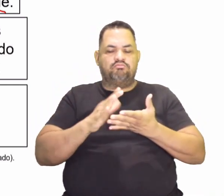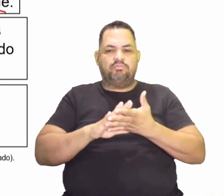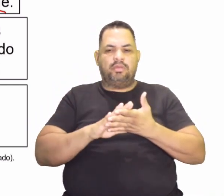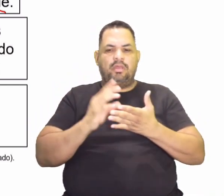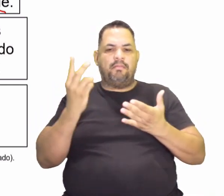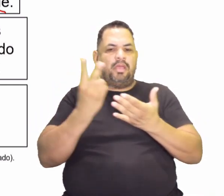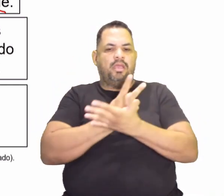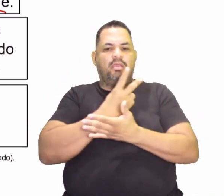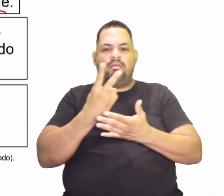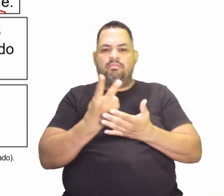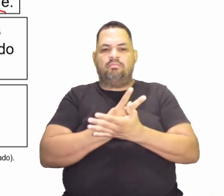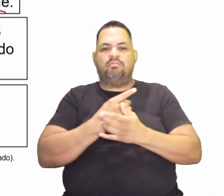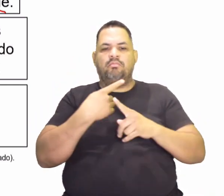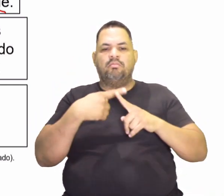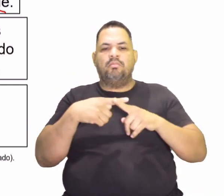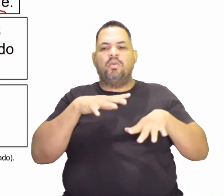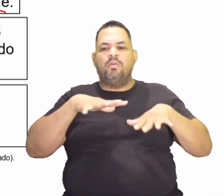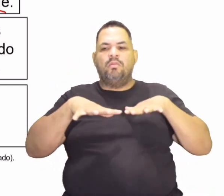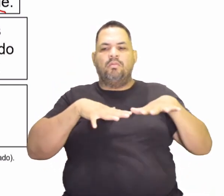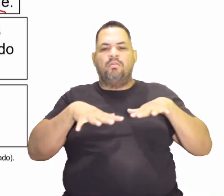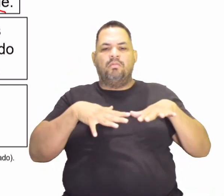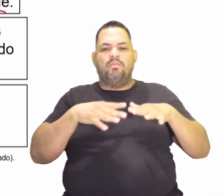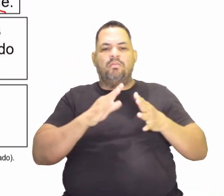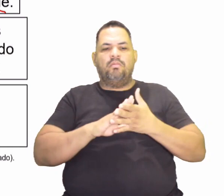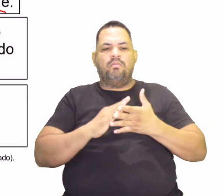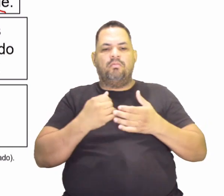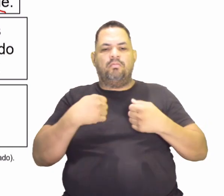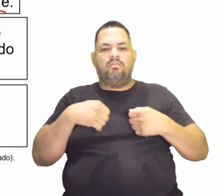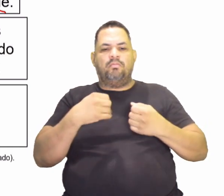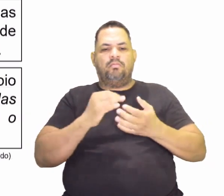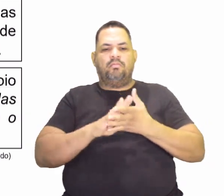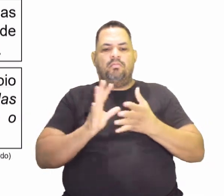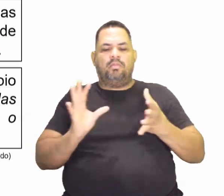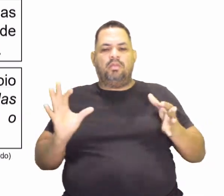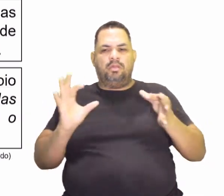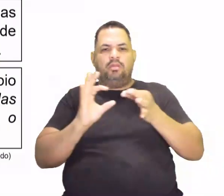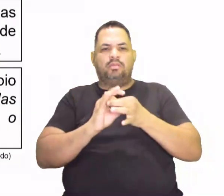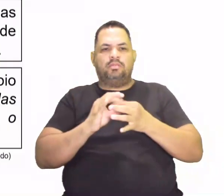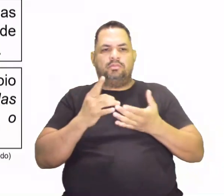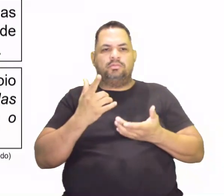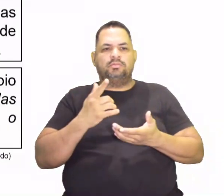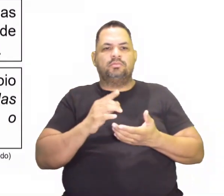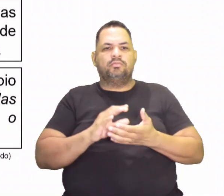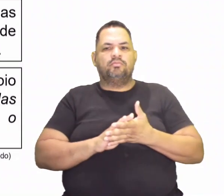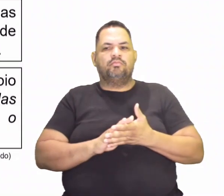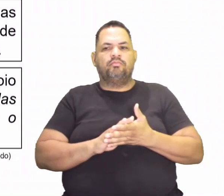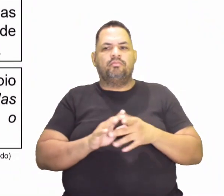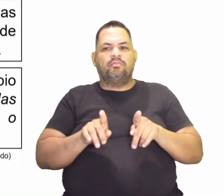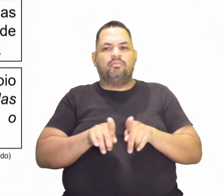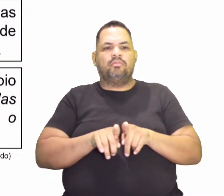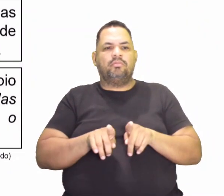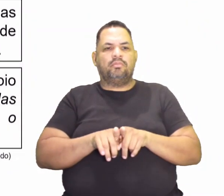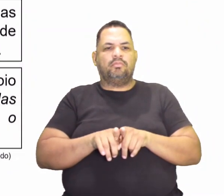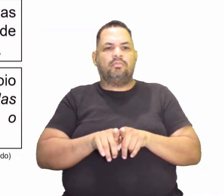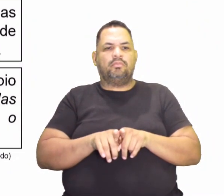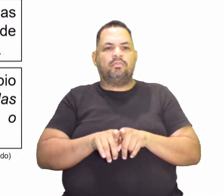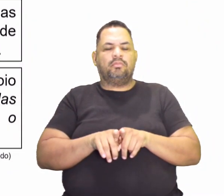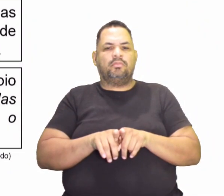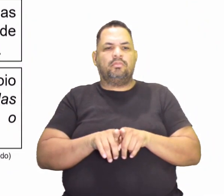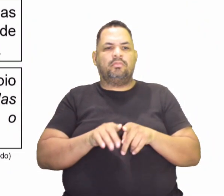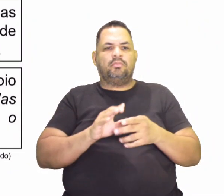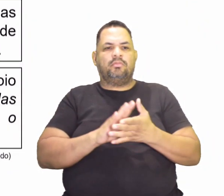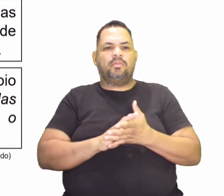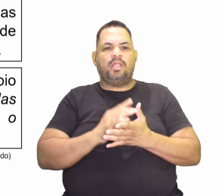acaso, porque os movimentos resultam necessariamente dos nexos causais, certo? Agora, um contratualista também,